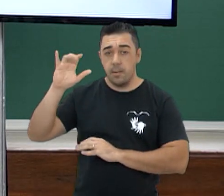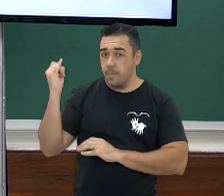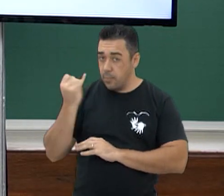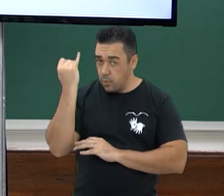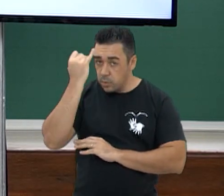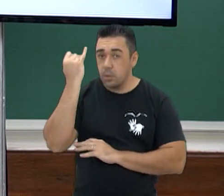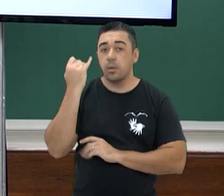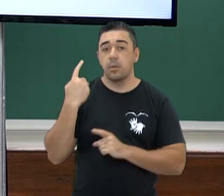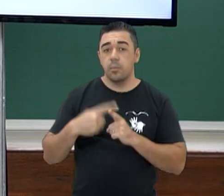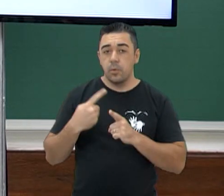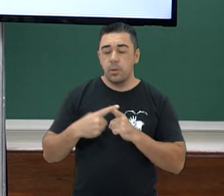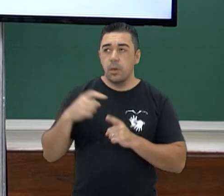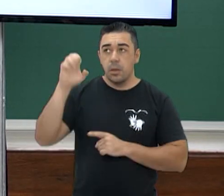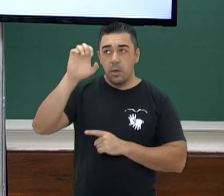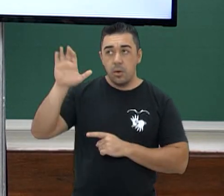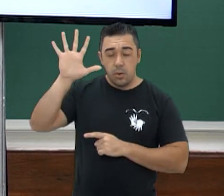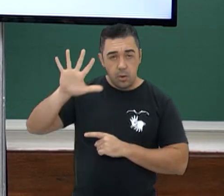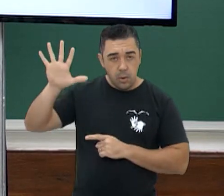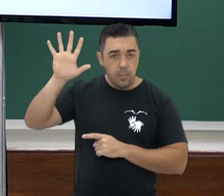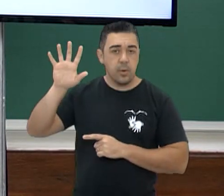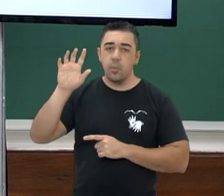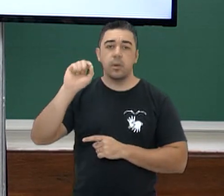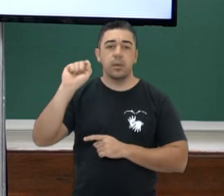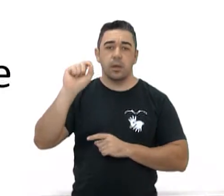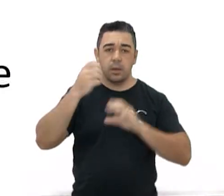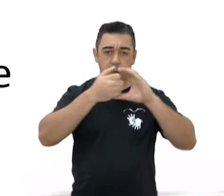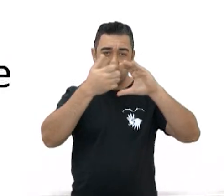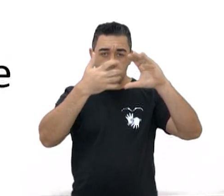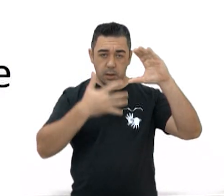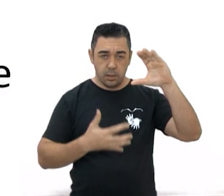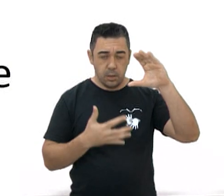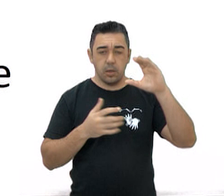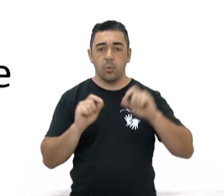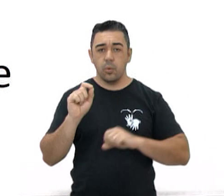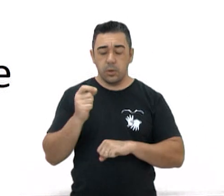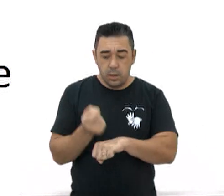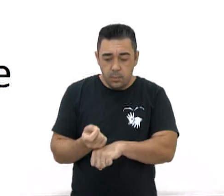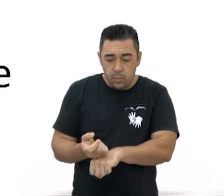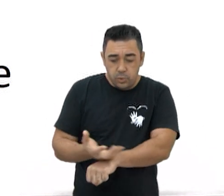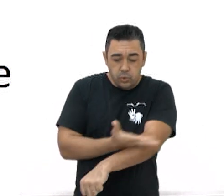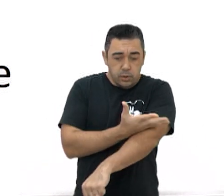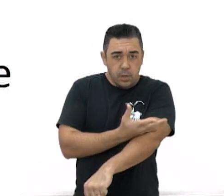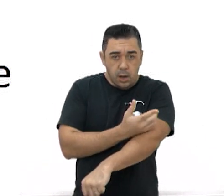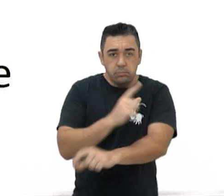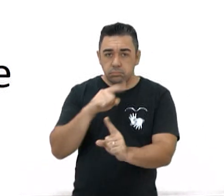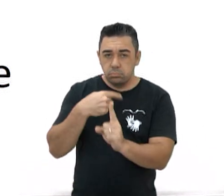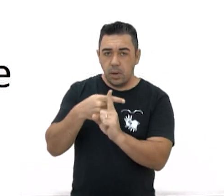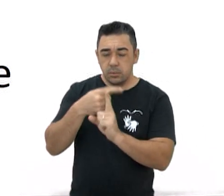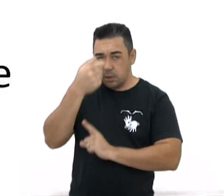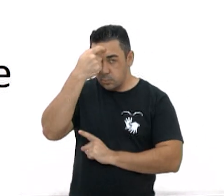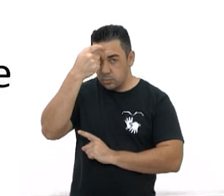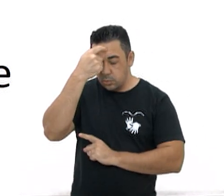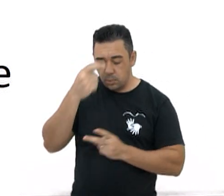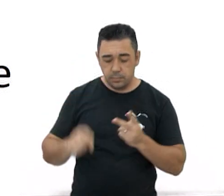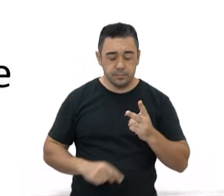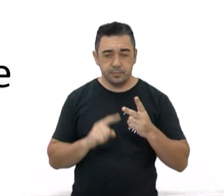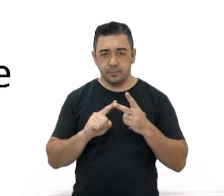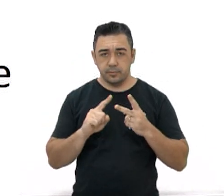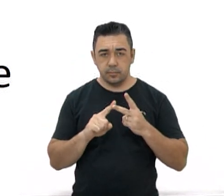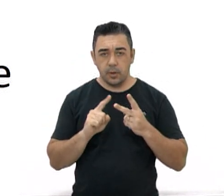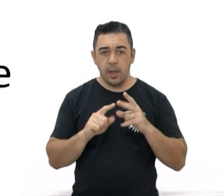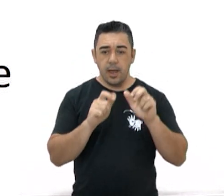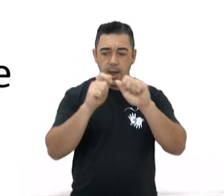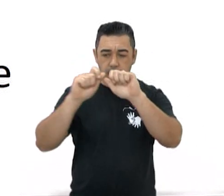Barroco na Europa, características básicas. Emocional sobre o racional, entrelaçamento entre